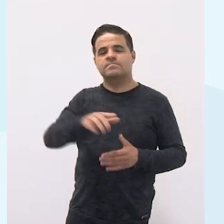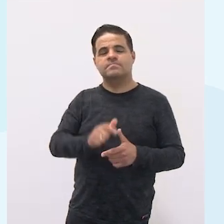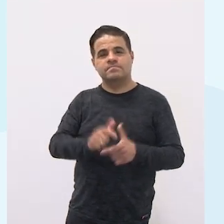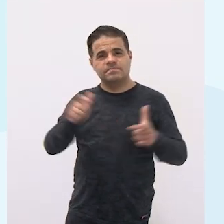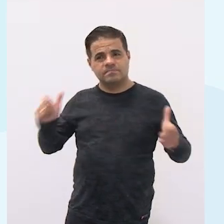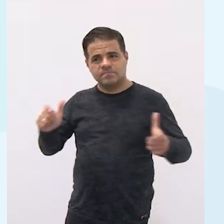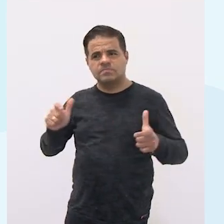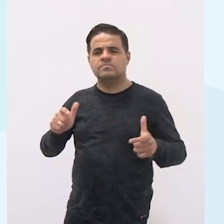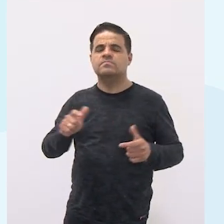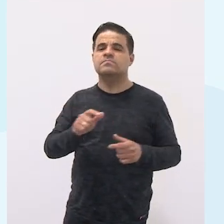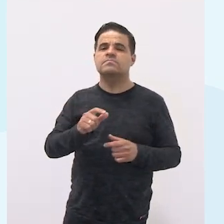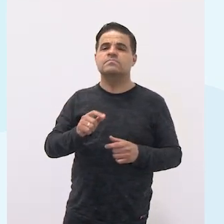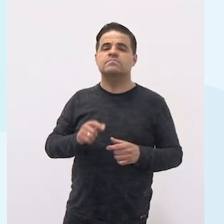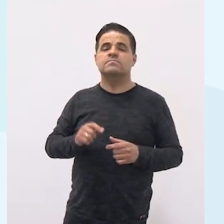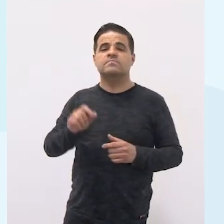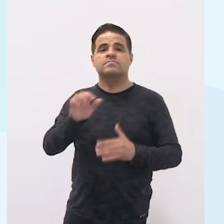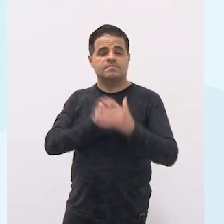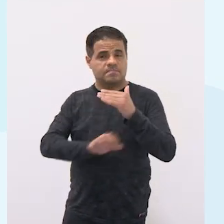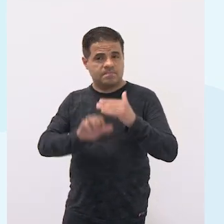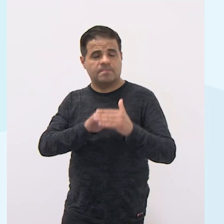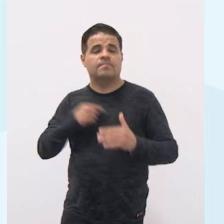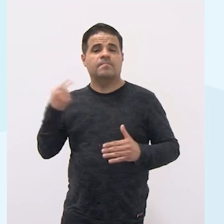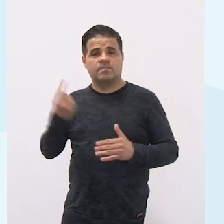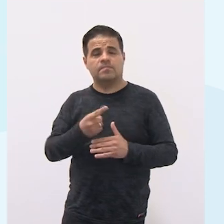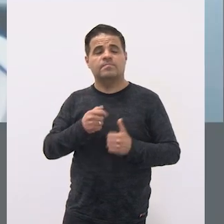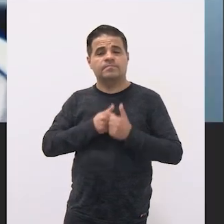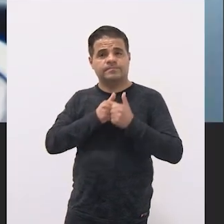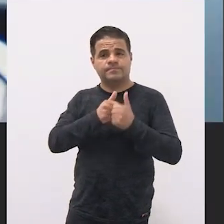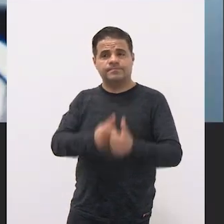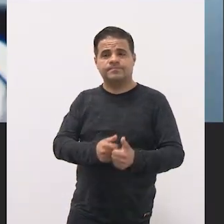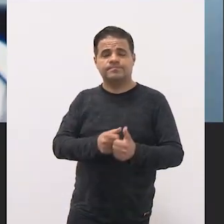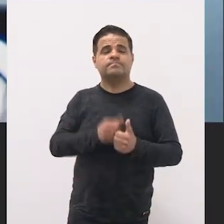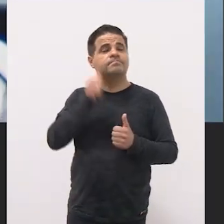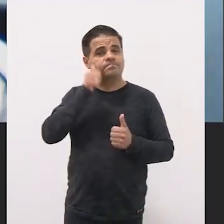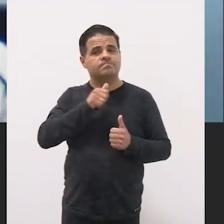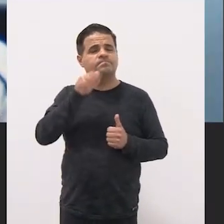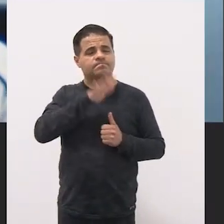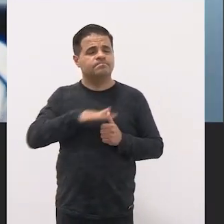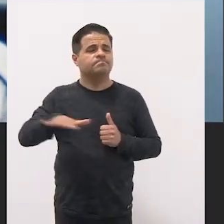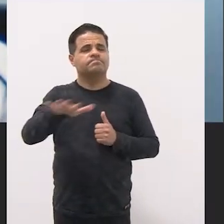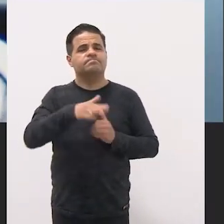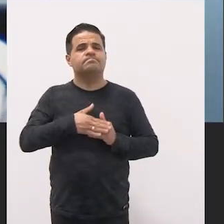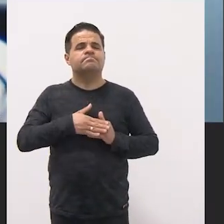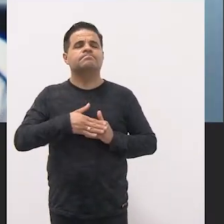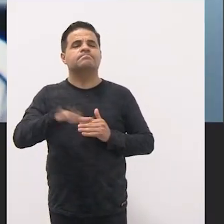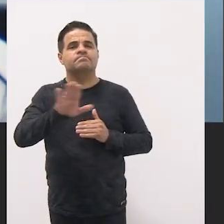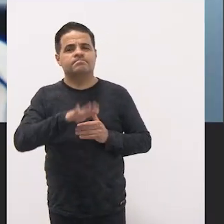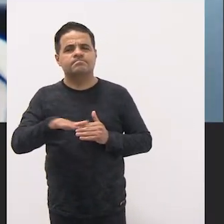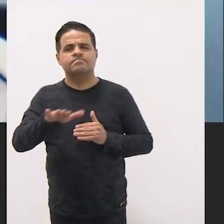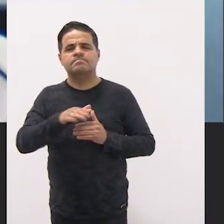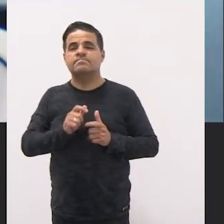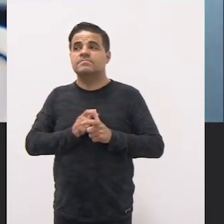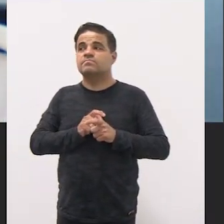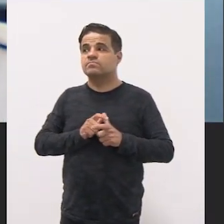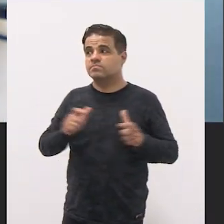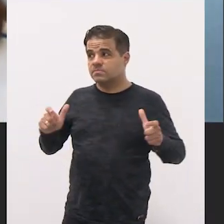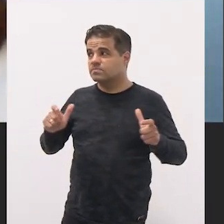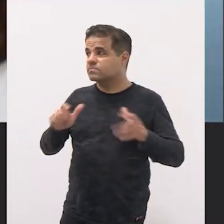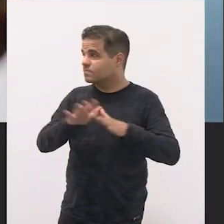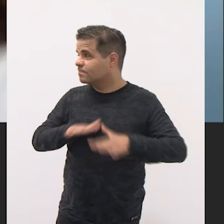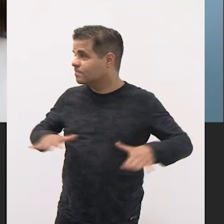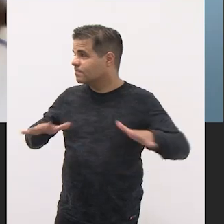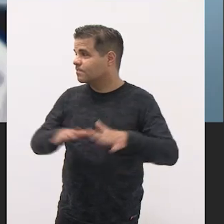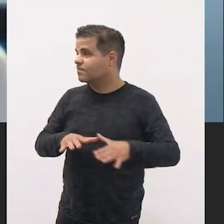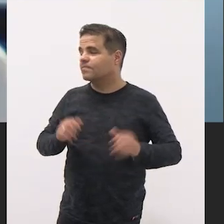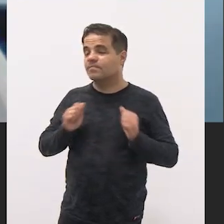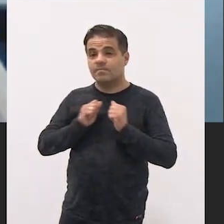das vezes, dessa companhia, era a companhia feminina. Era a companhia feminina. Quer dizer, a grande maioria, quando